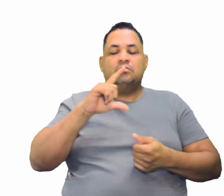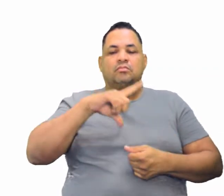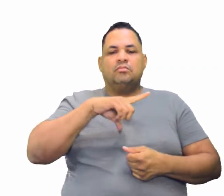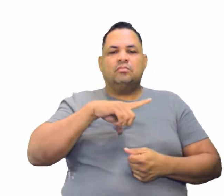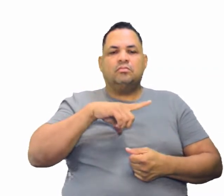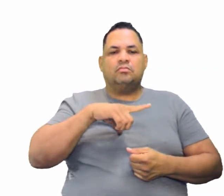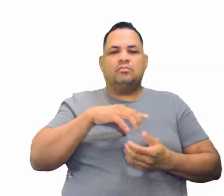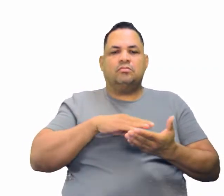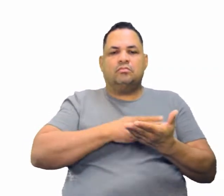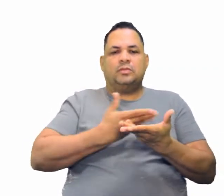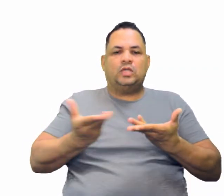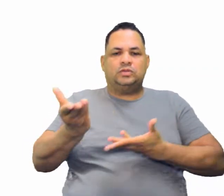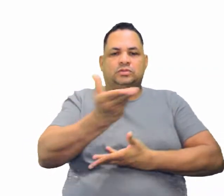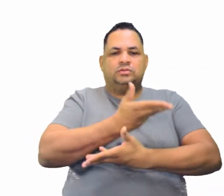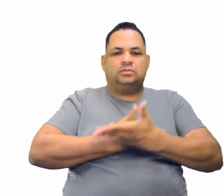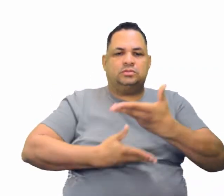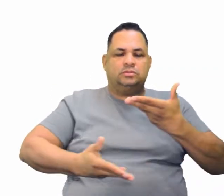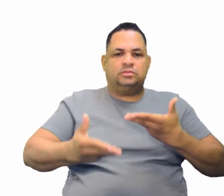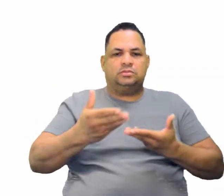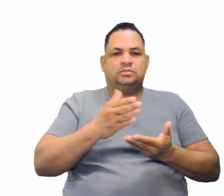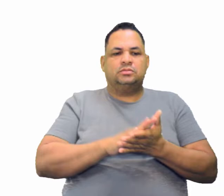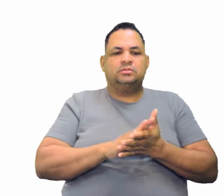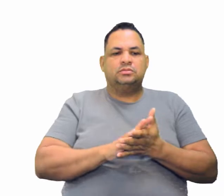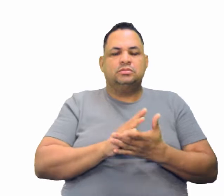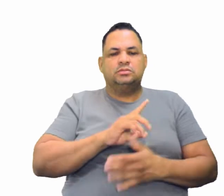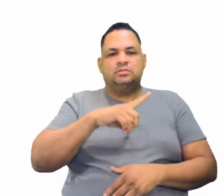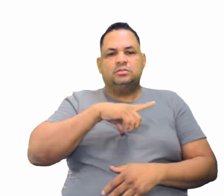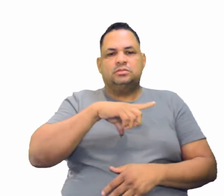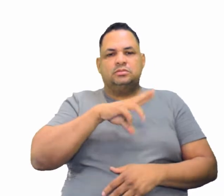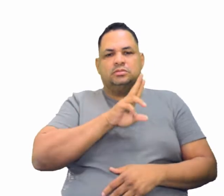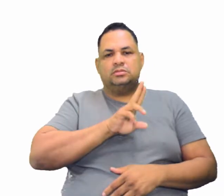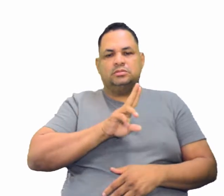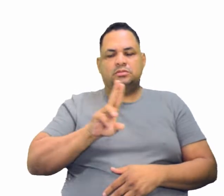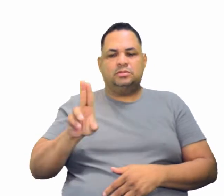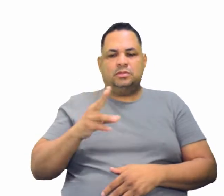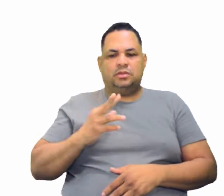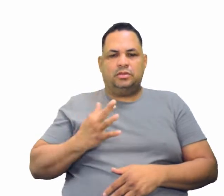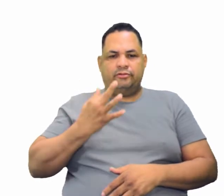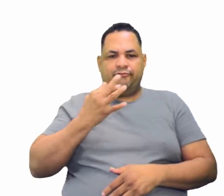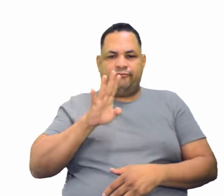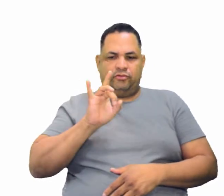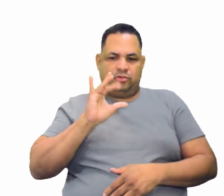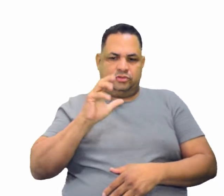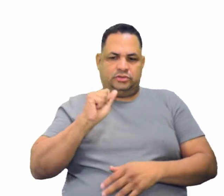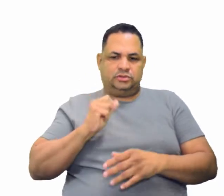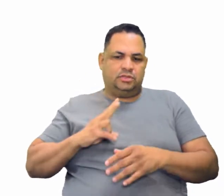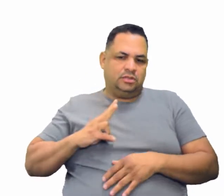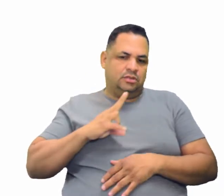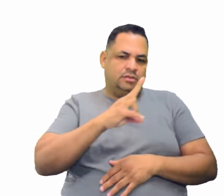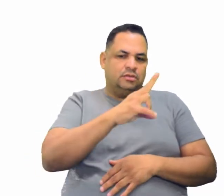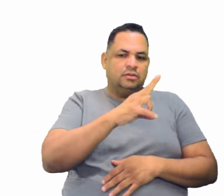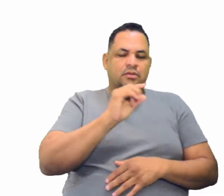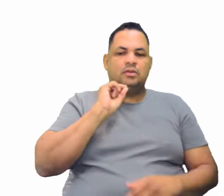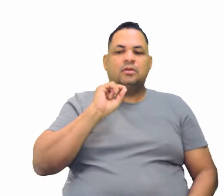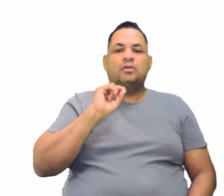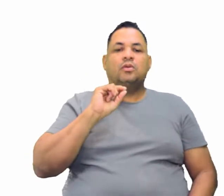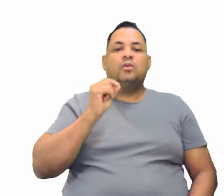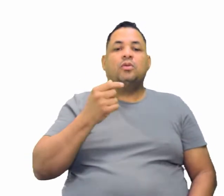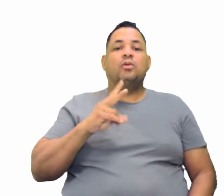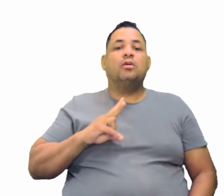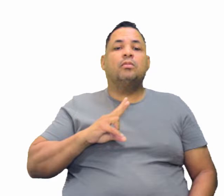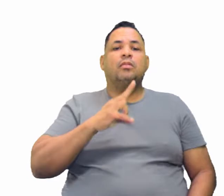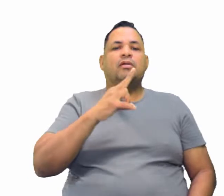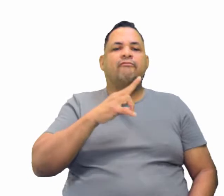são interações e essas interações são chamadas o quê? De força. Então, jovem, o que vem aí a ser